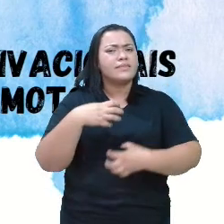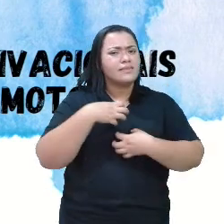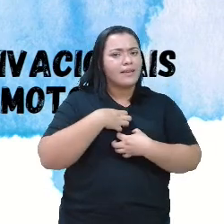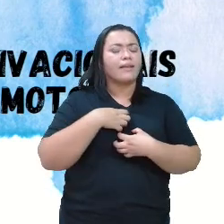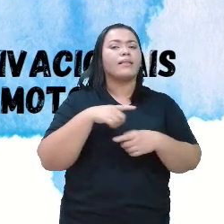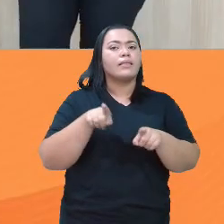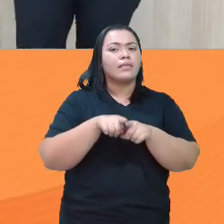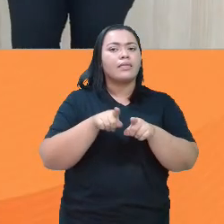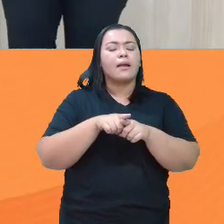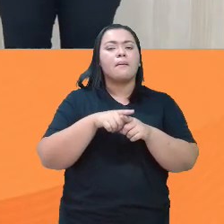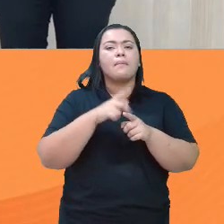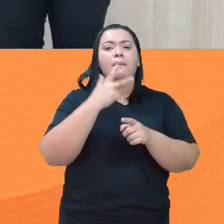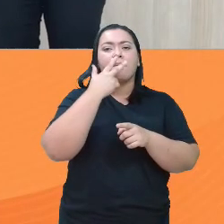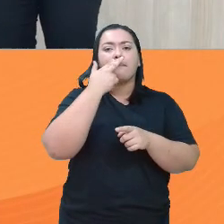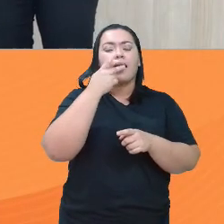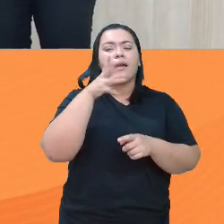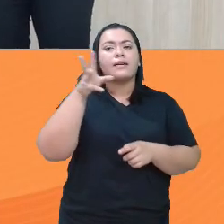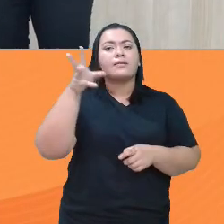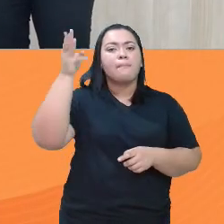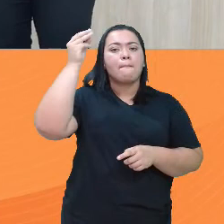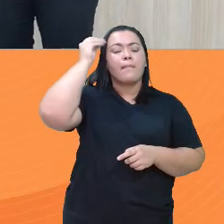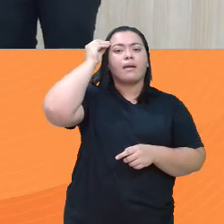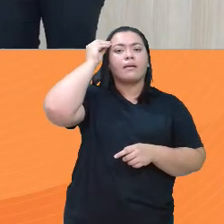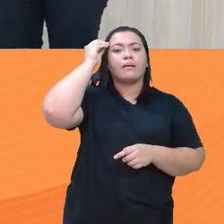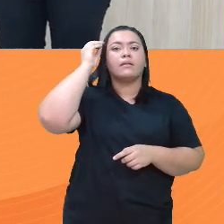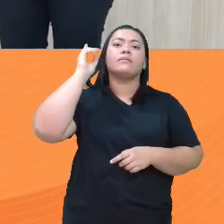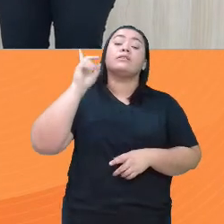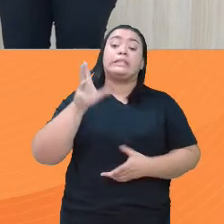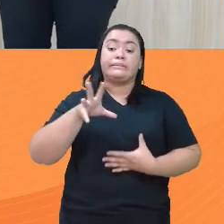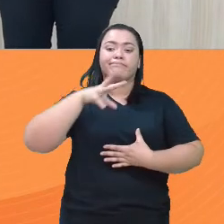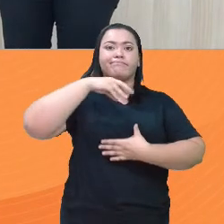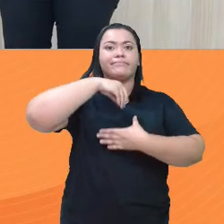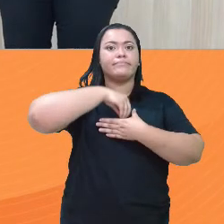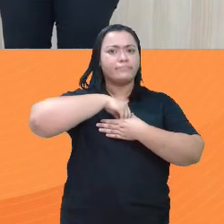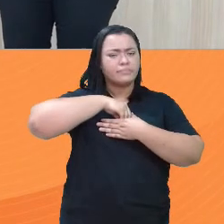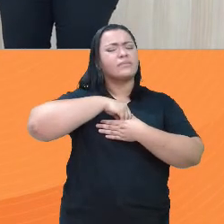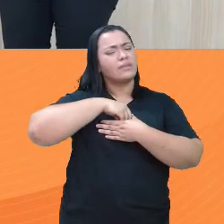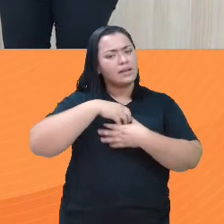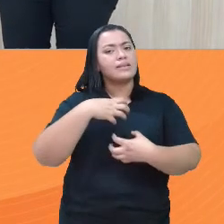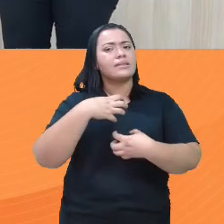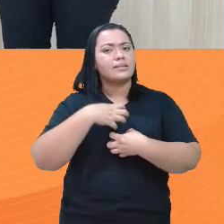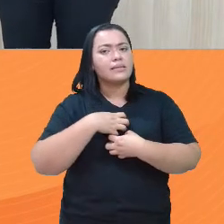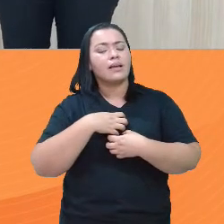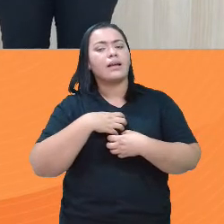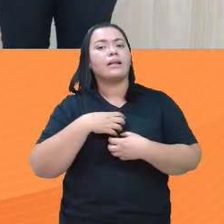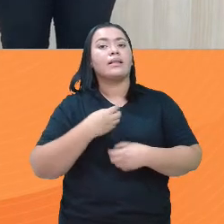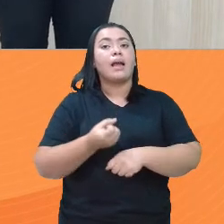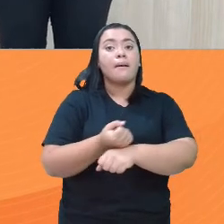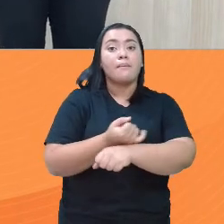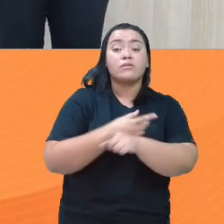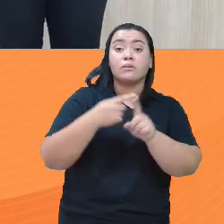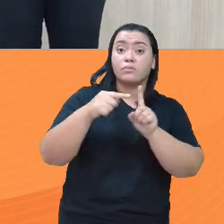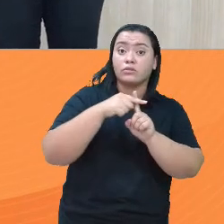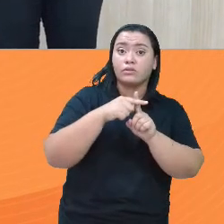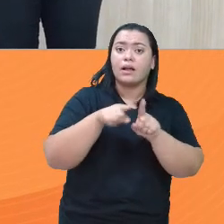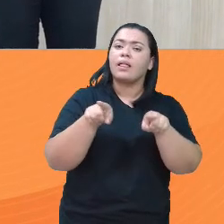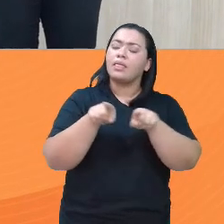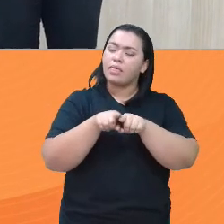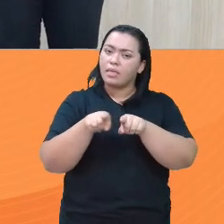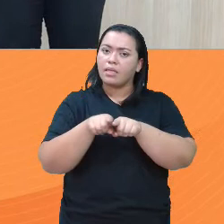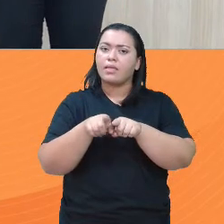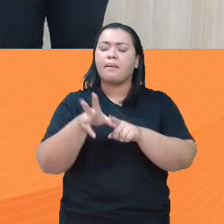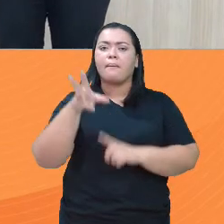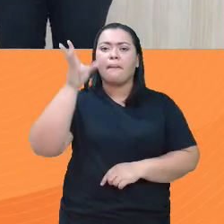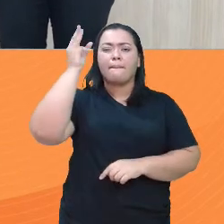registra. E aí ele internaliza. Então, ele sente as emoções positivas, ele registra as emoções